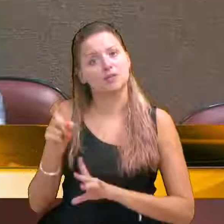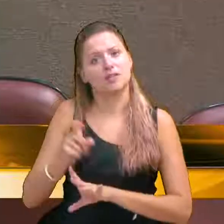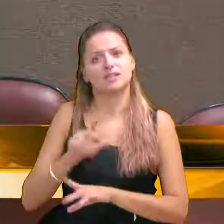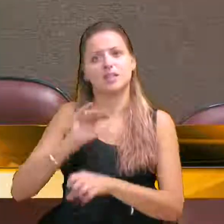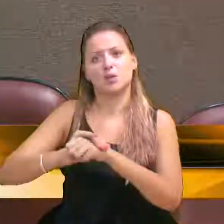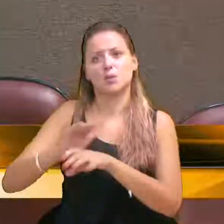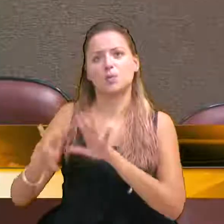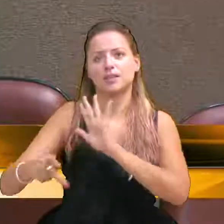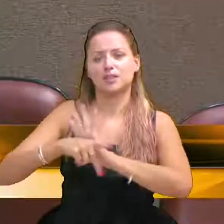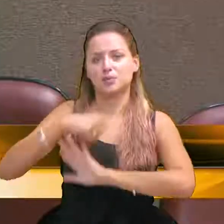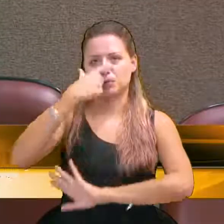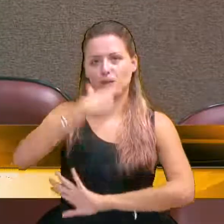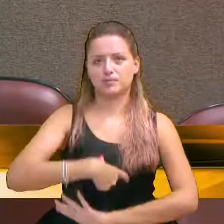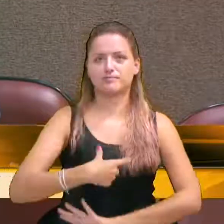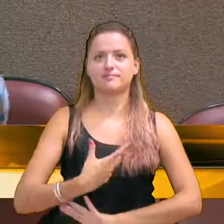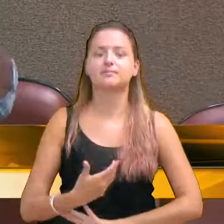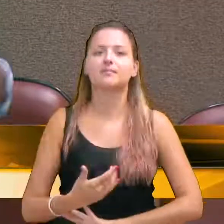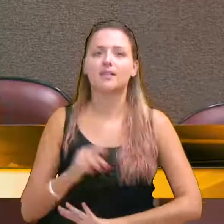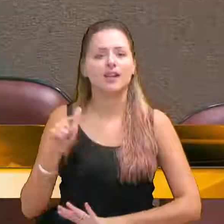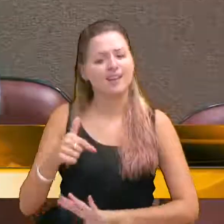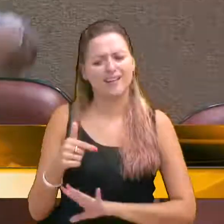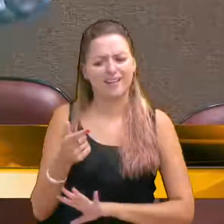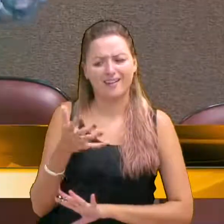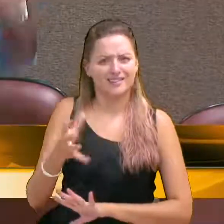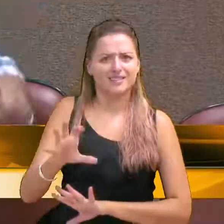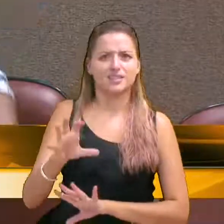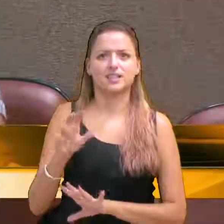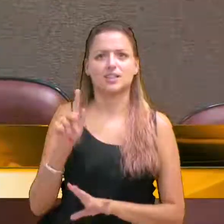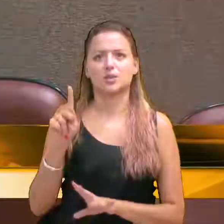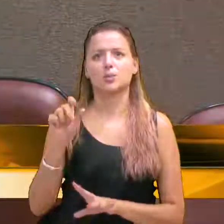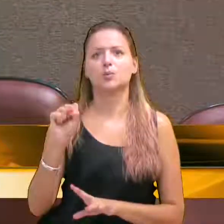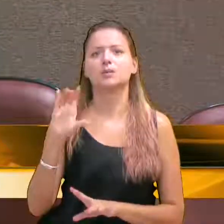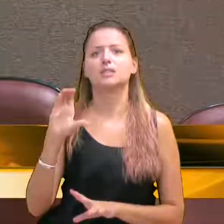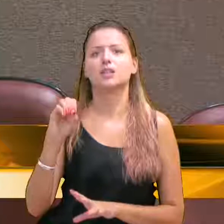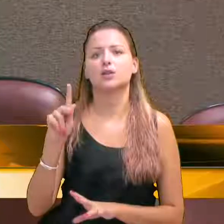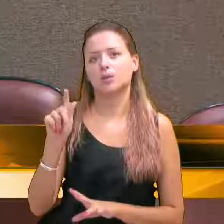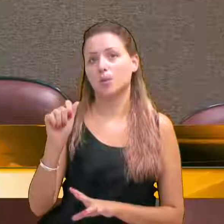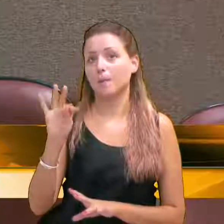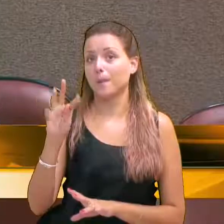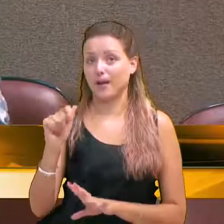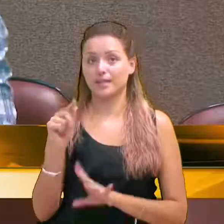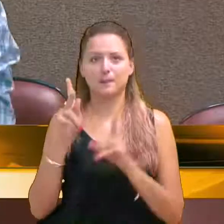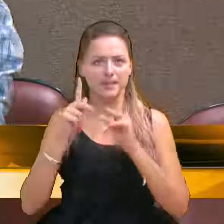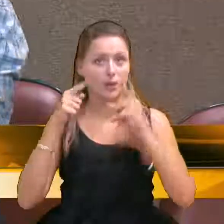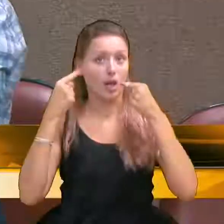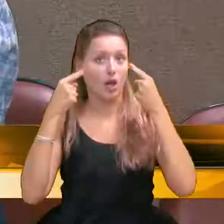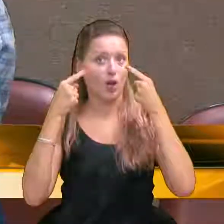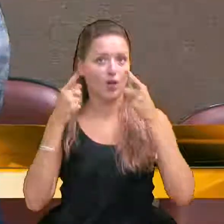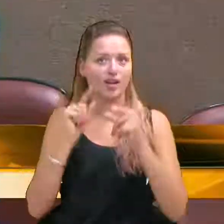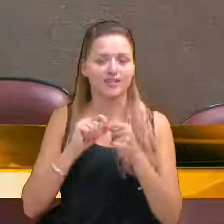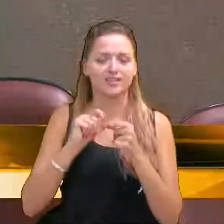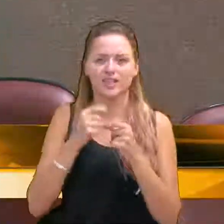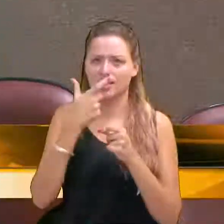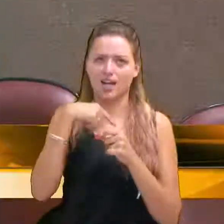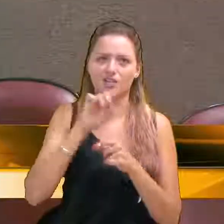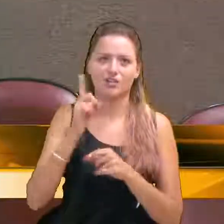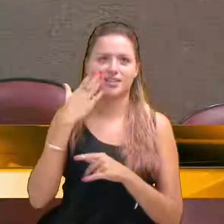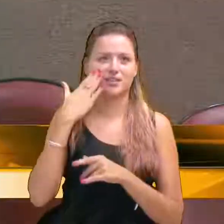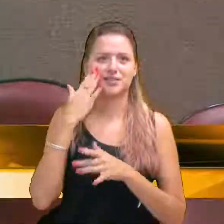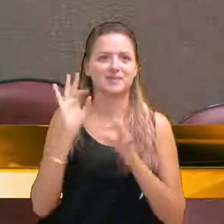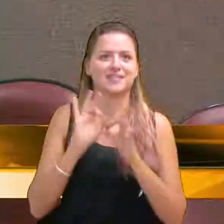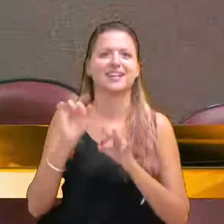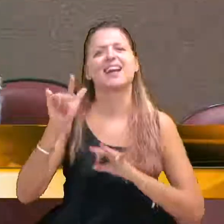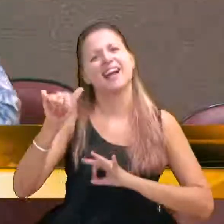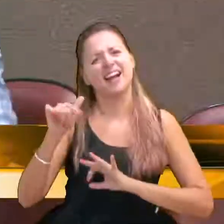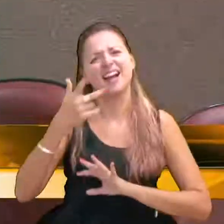que o psicopata faz. É assim. E o Lula é isto mesmo. Então, mais ou menos também